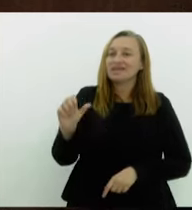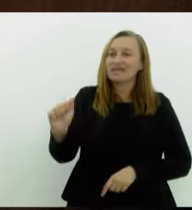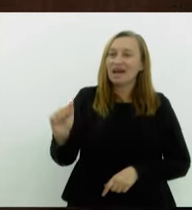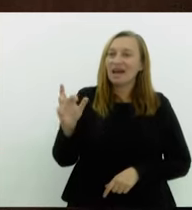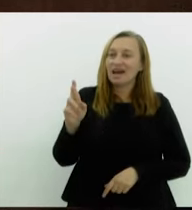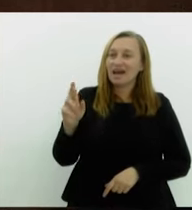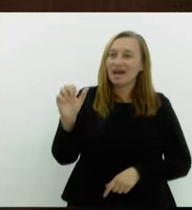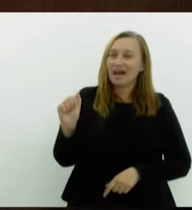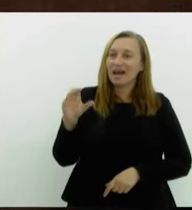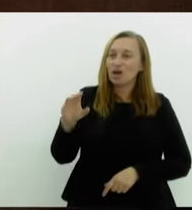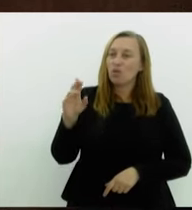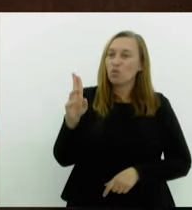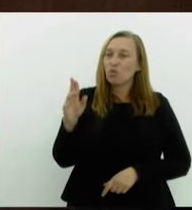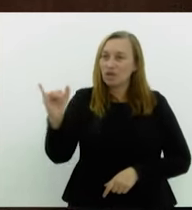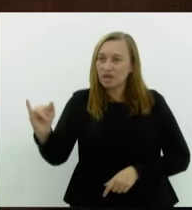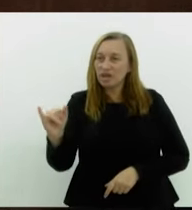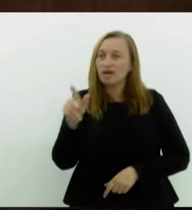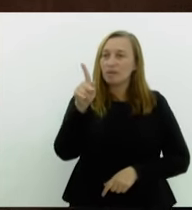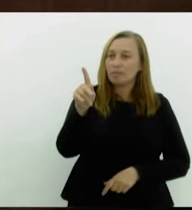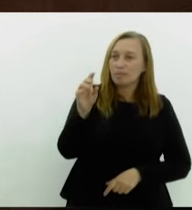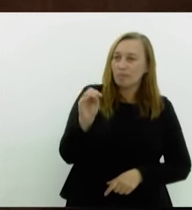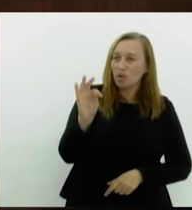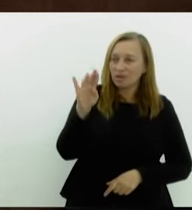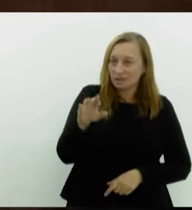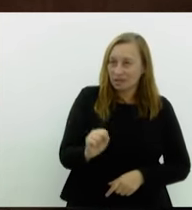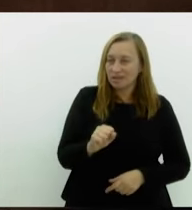Iguaçu-Sarapuí-Botas, que relocou